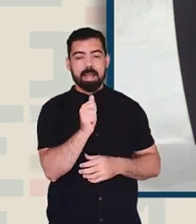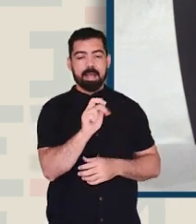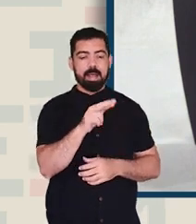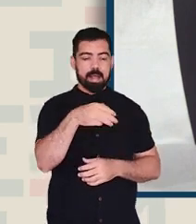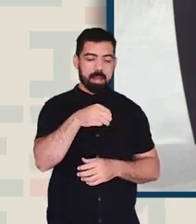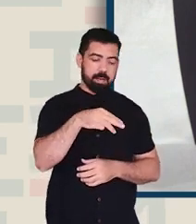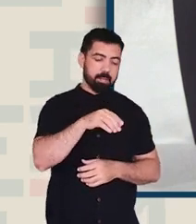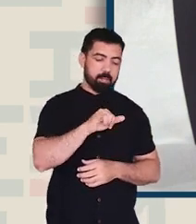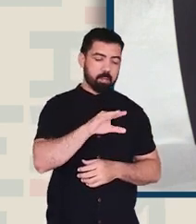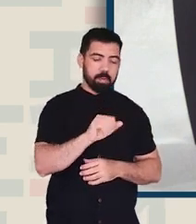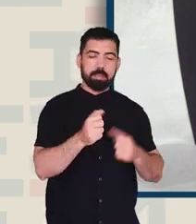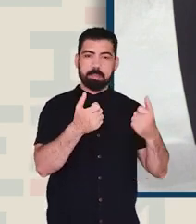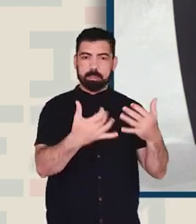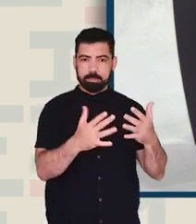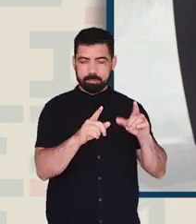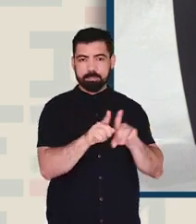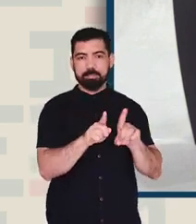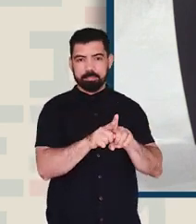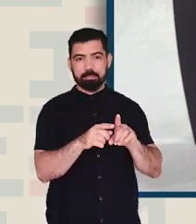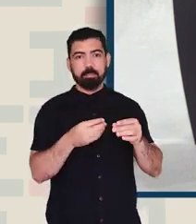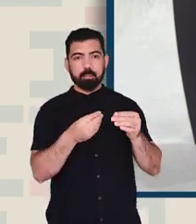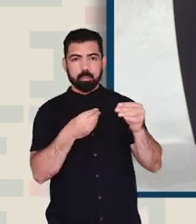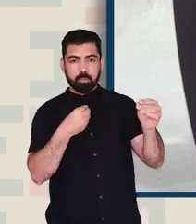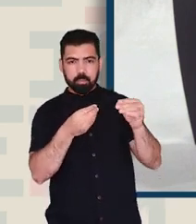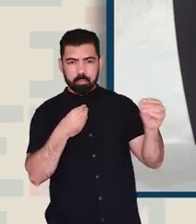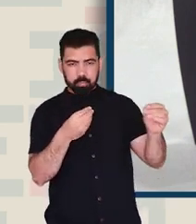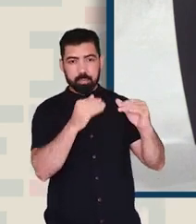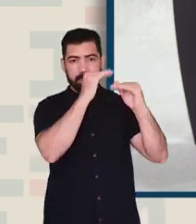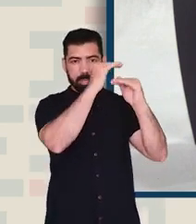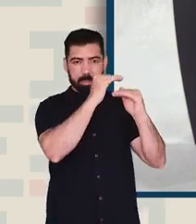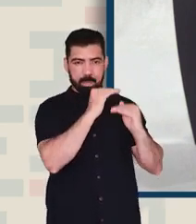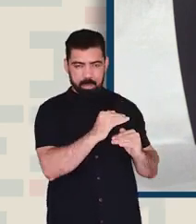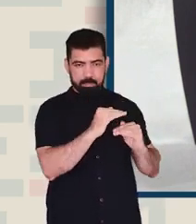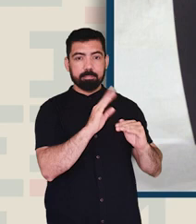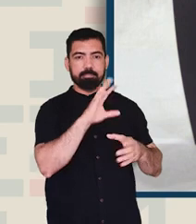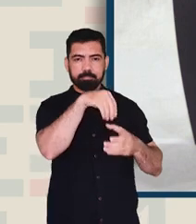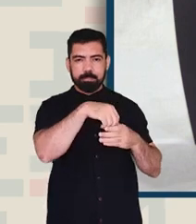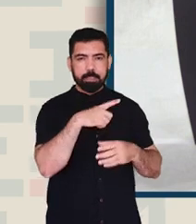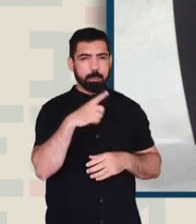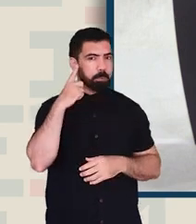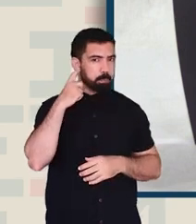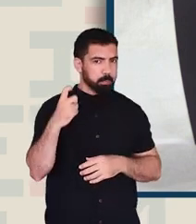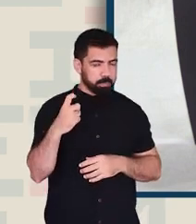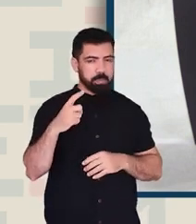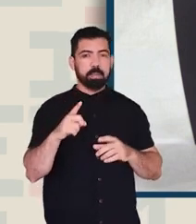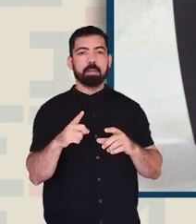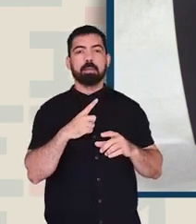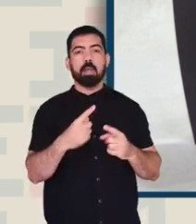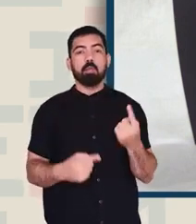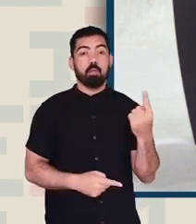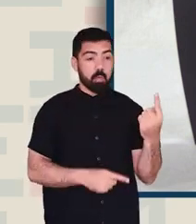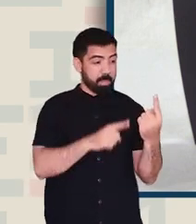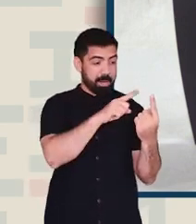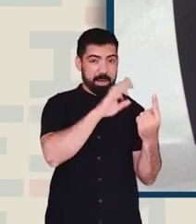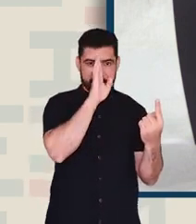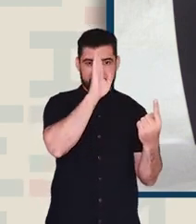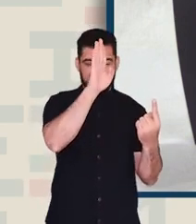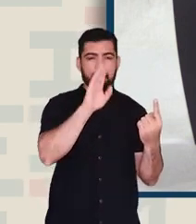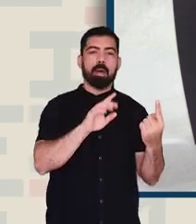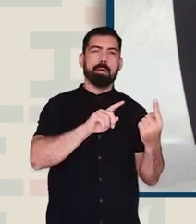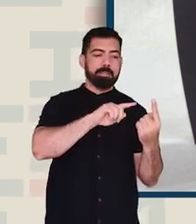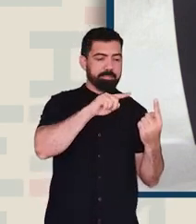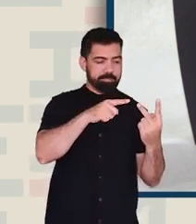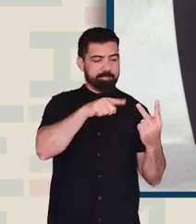falou, a questão da distância de um parcial ao outro, né? A gente tem uma fundamental, o próximo